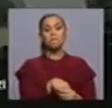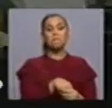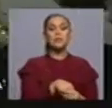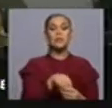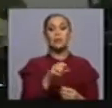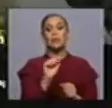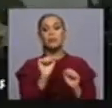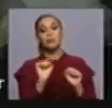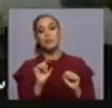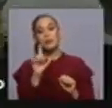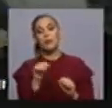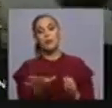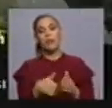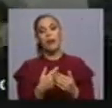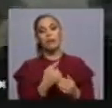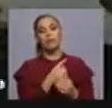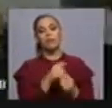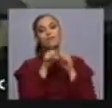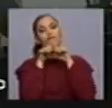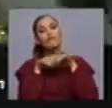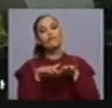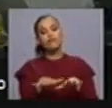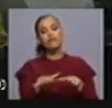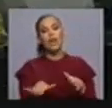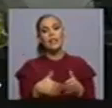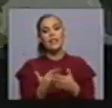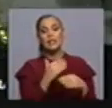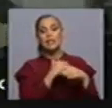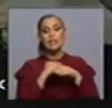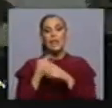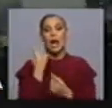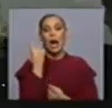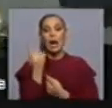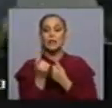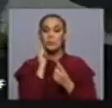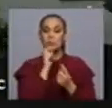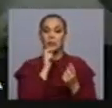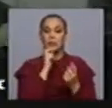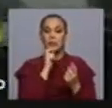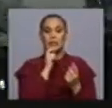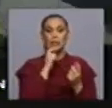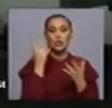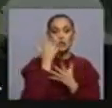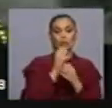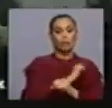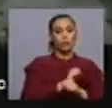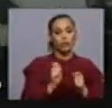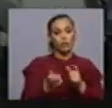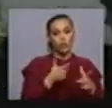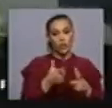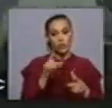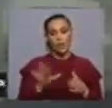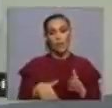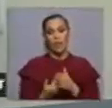da radiação, que é uma força que expande. E, portanto, há sempre assim um equilíbrio que às vezes pode ser agitado pela explosão de uma estrela, imagina, e, portanto, pode dar